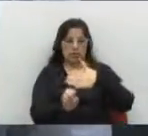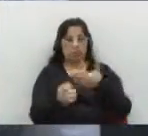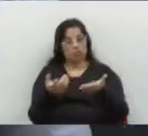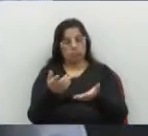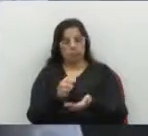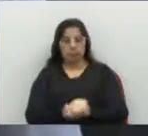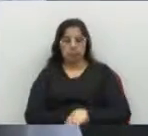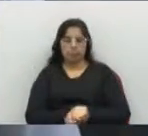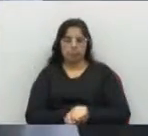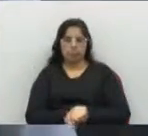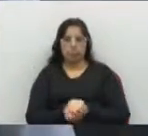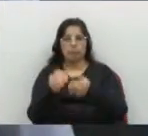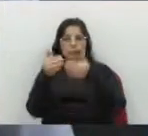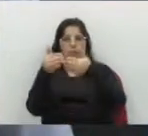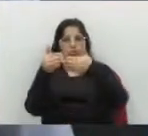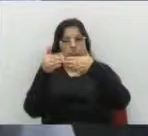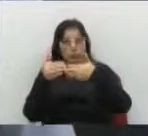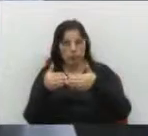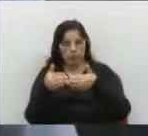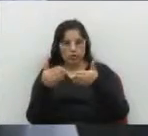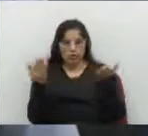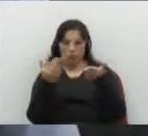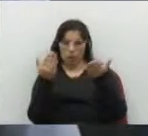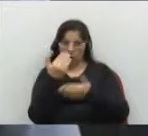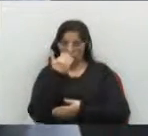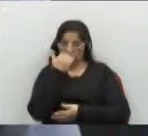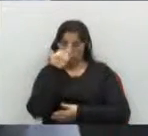daí. Então, fica aí o